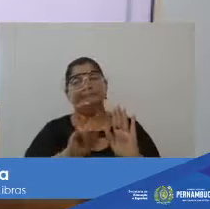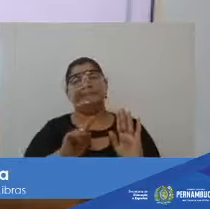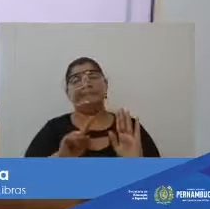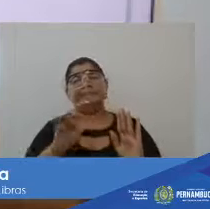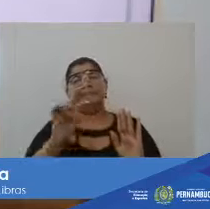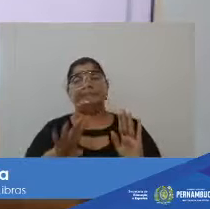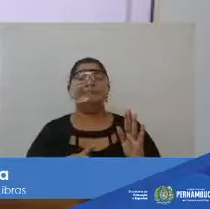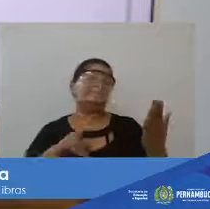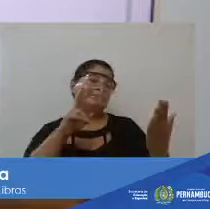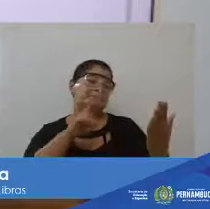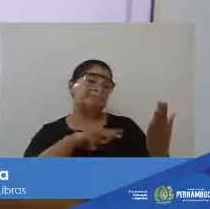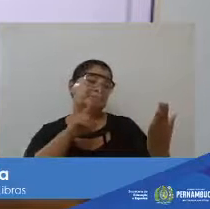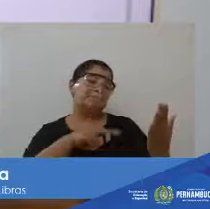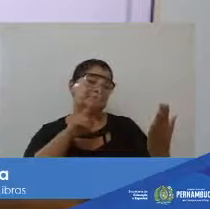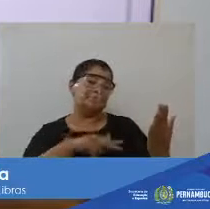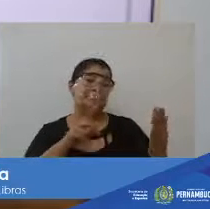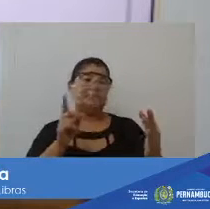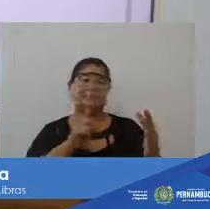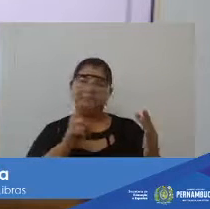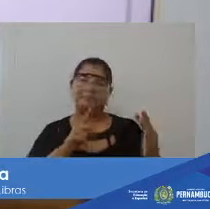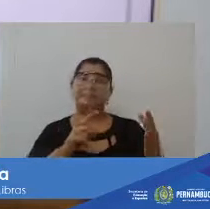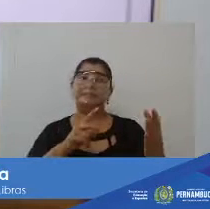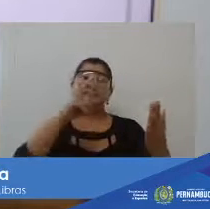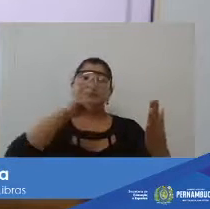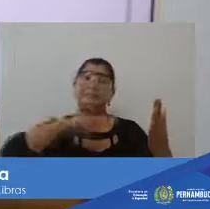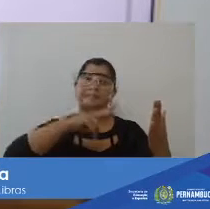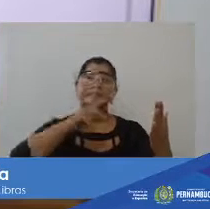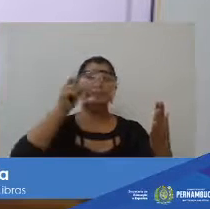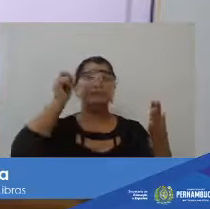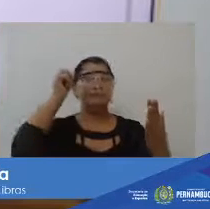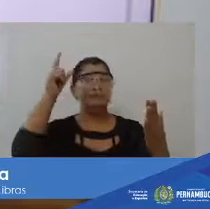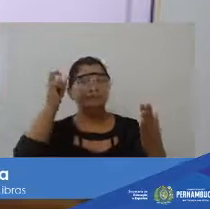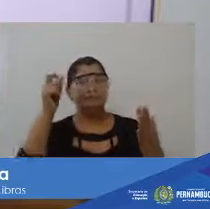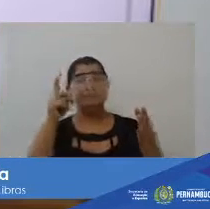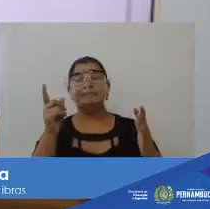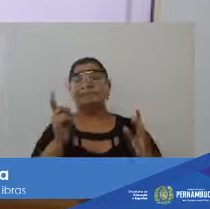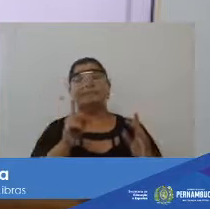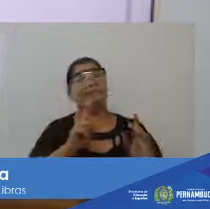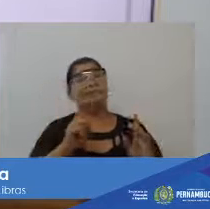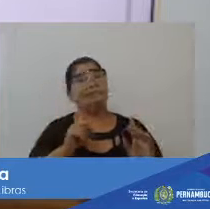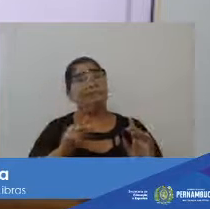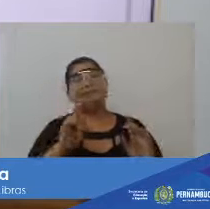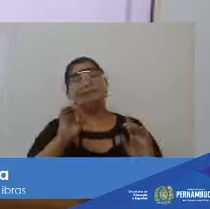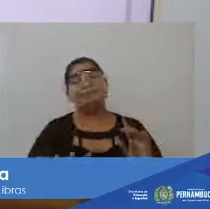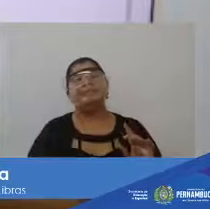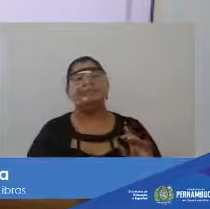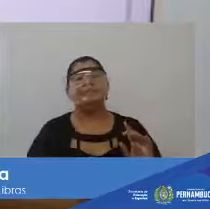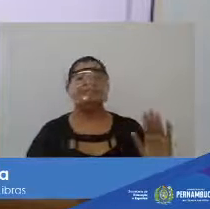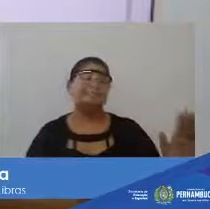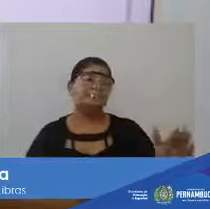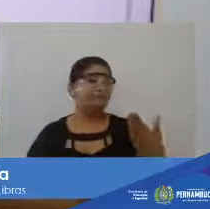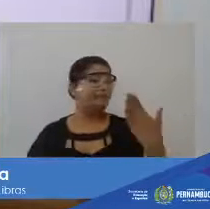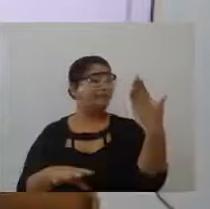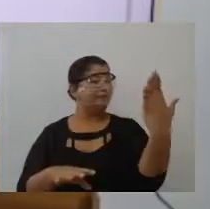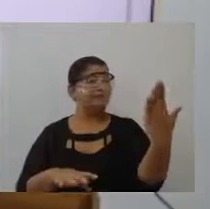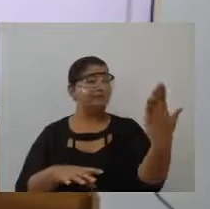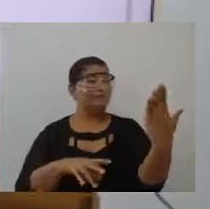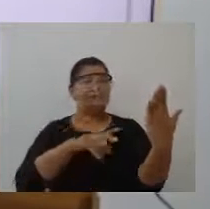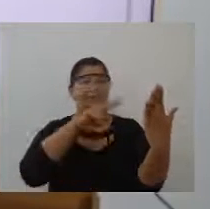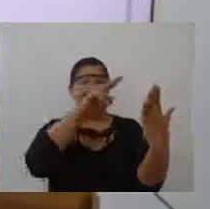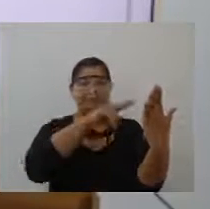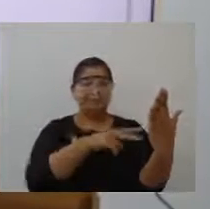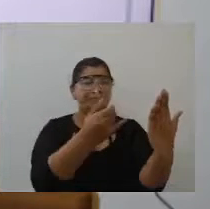o leitor hoje em dia, a concepção de leitor, a ideia de leitor não é mais aquele sujeito que apenas recebe